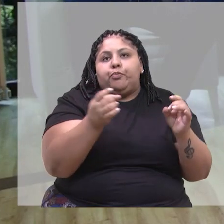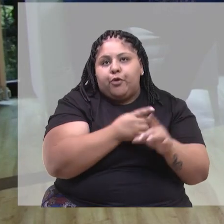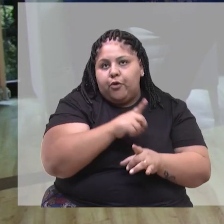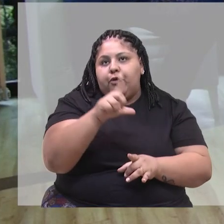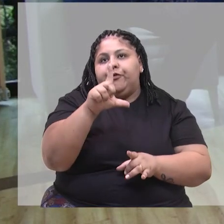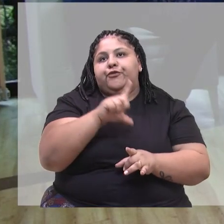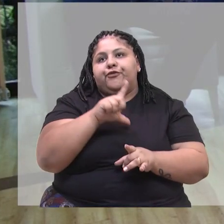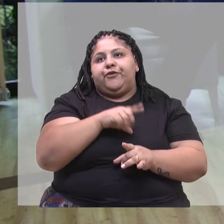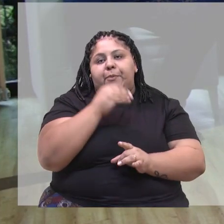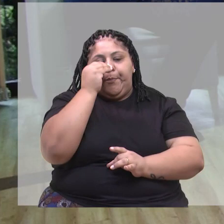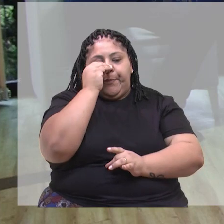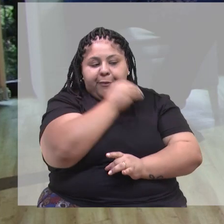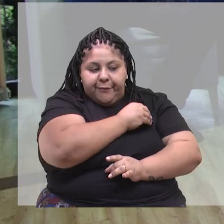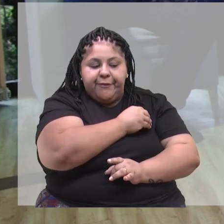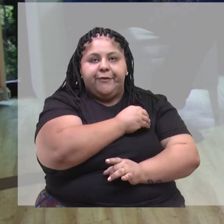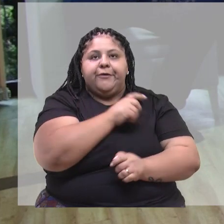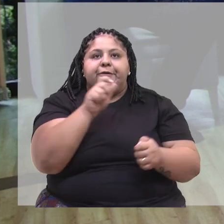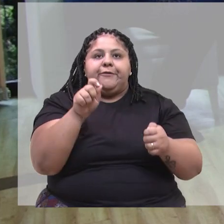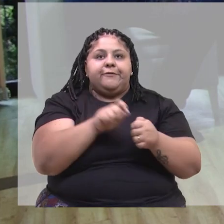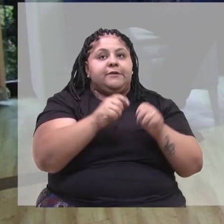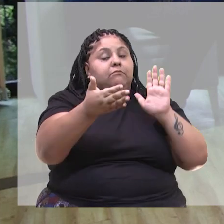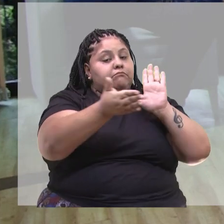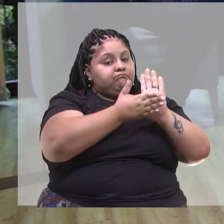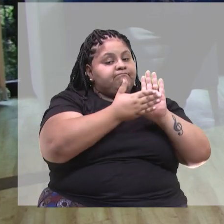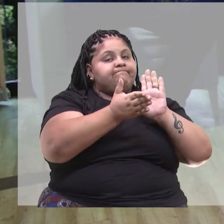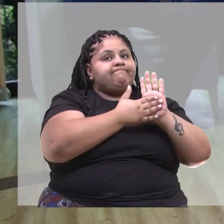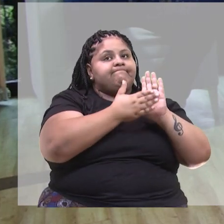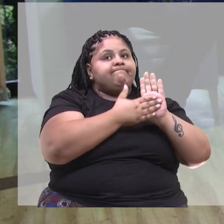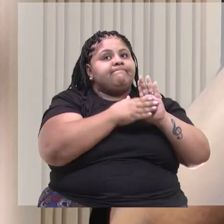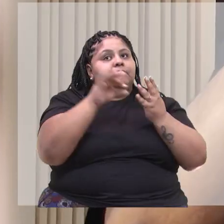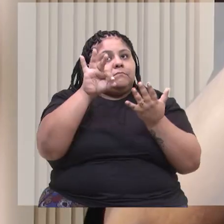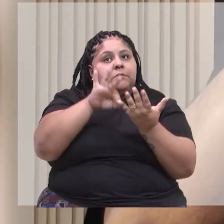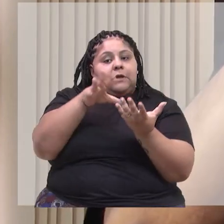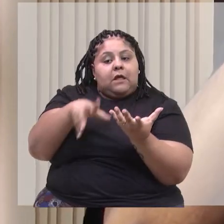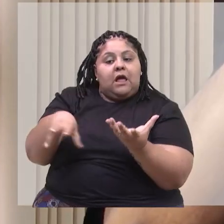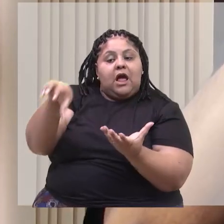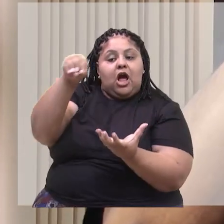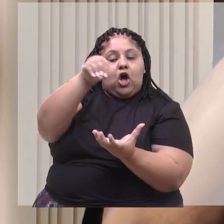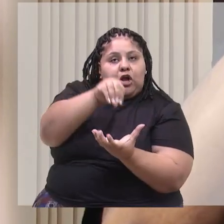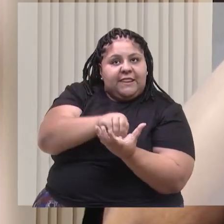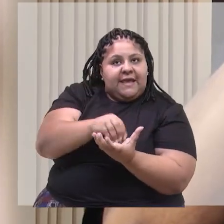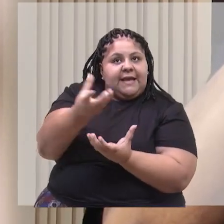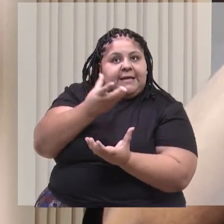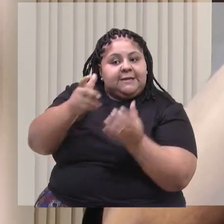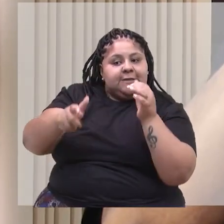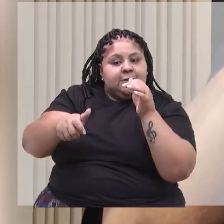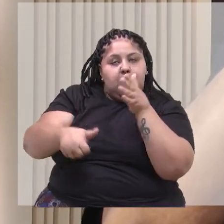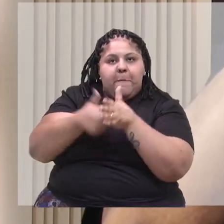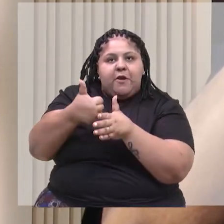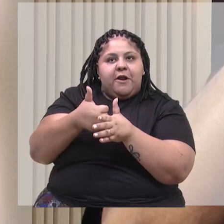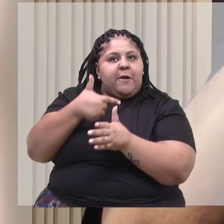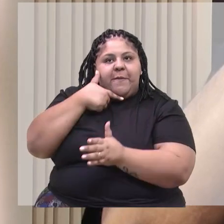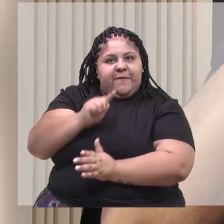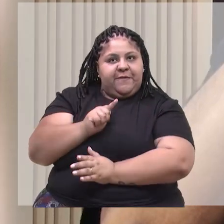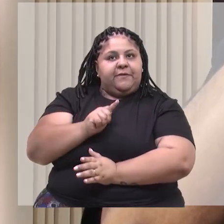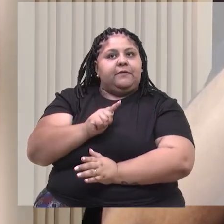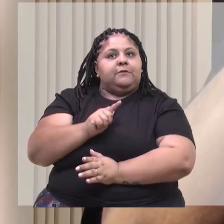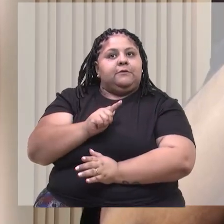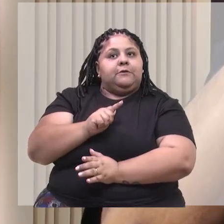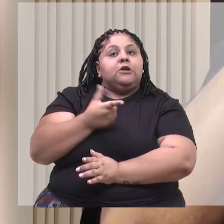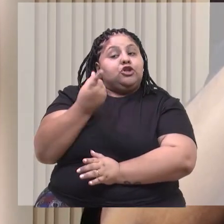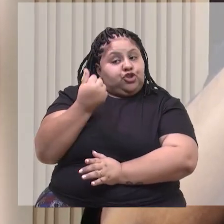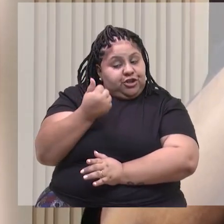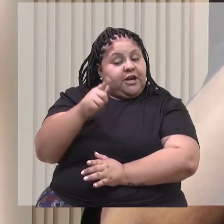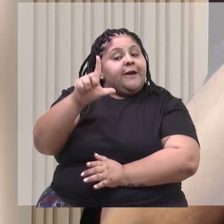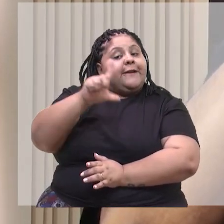mas ela ainda tem vários defeitos, a gente fez várias propostas, aí a Codeca veio para tentar reformular, mas não conseguimos. Verba para